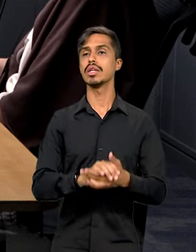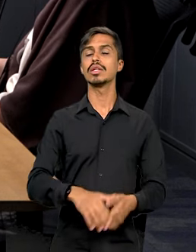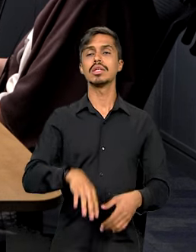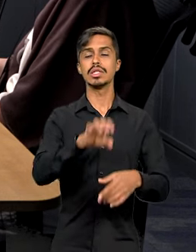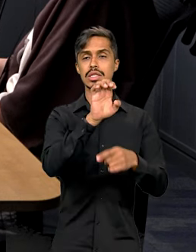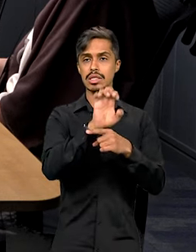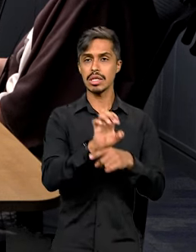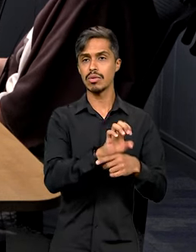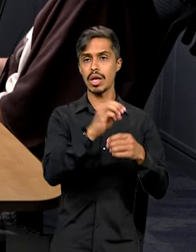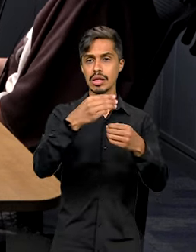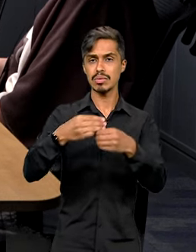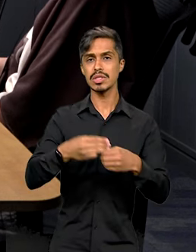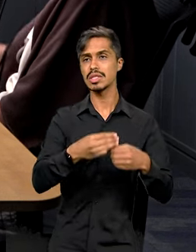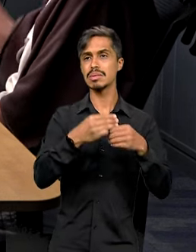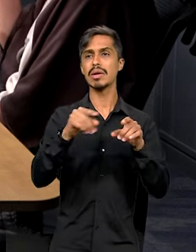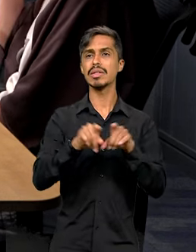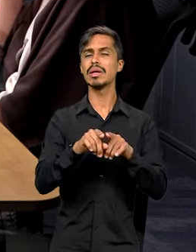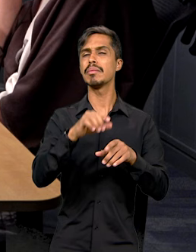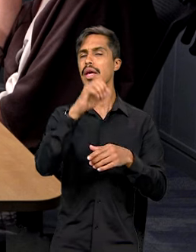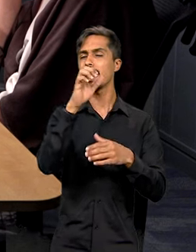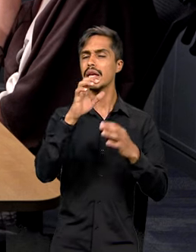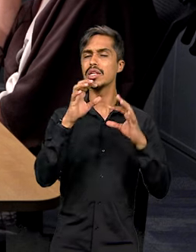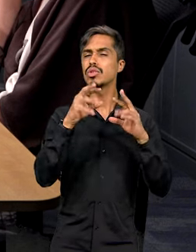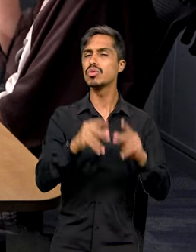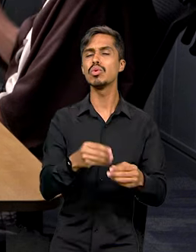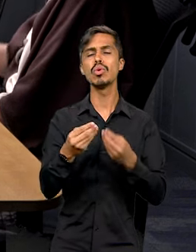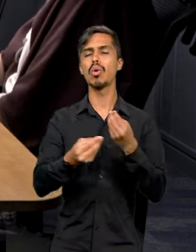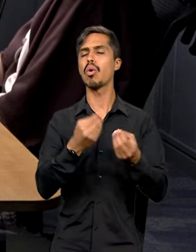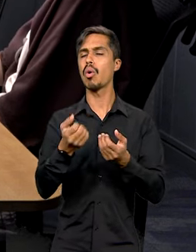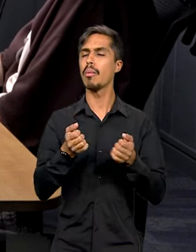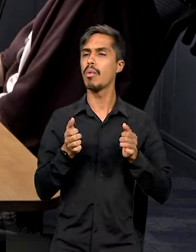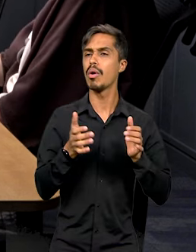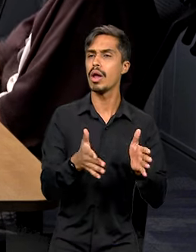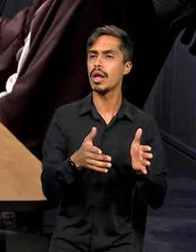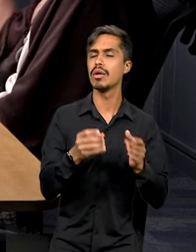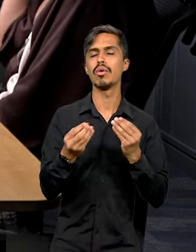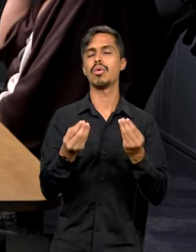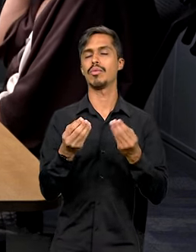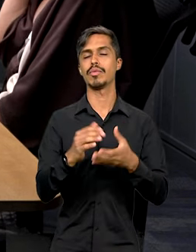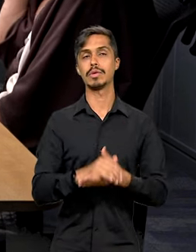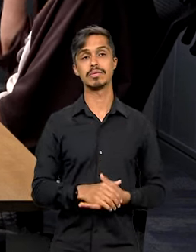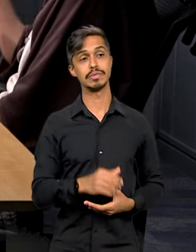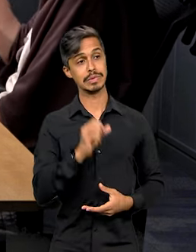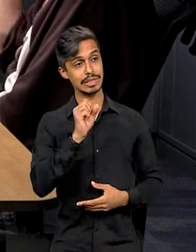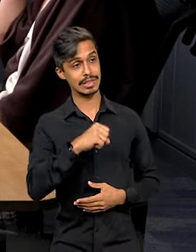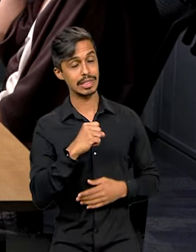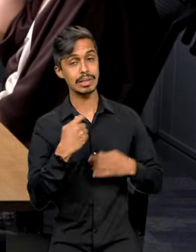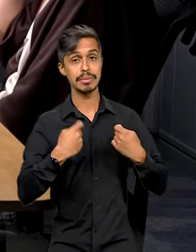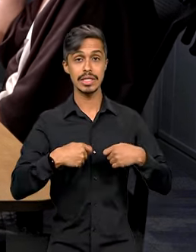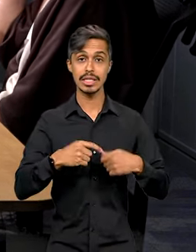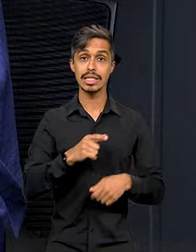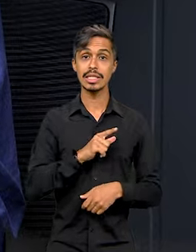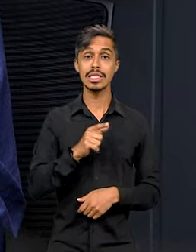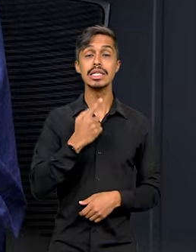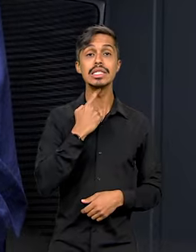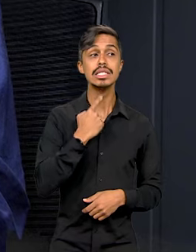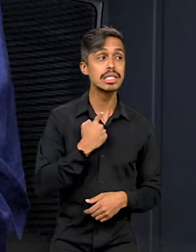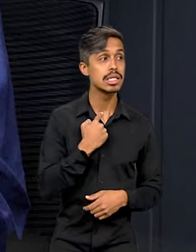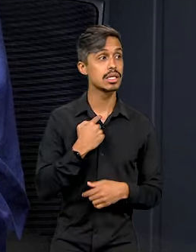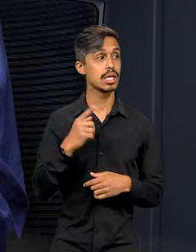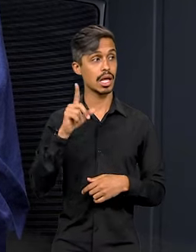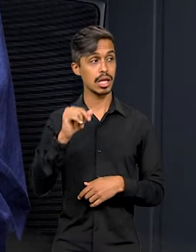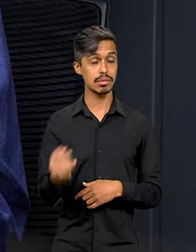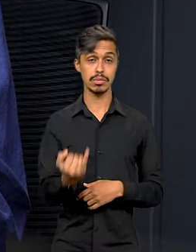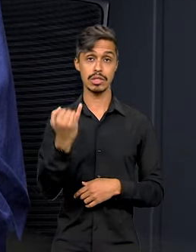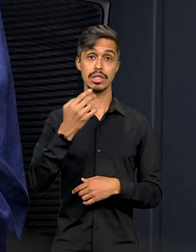e municipais de forma que eles precisam atuar certo por isso por esse objetivo sim é preciso vontade e